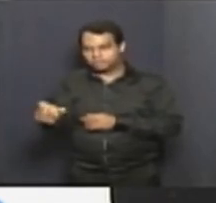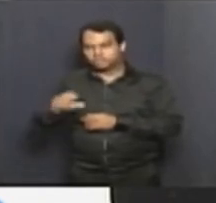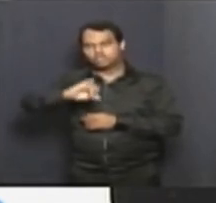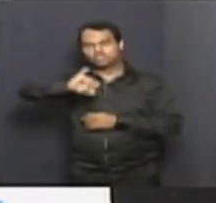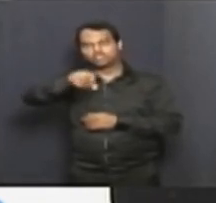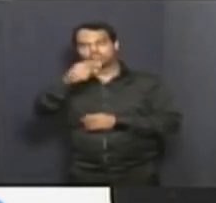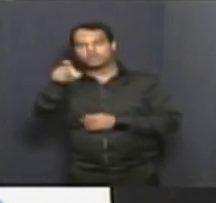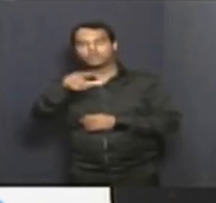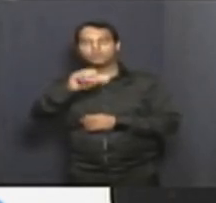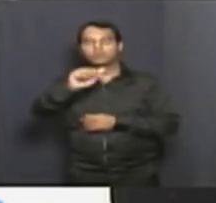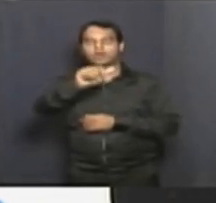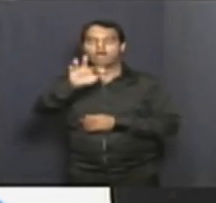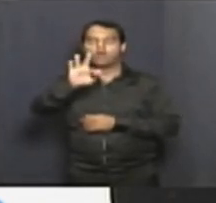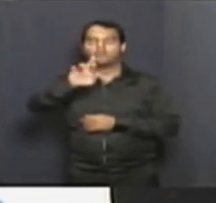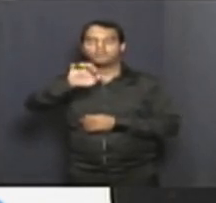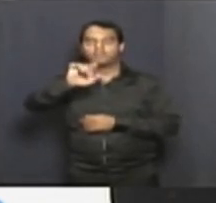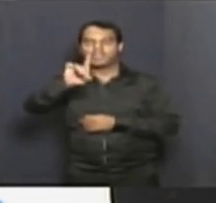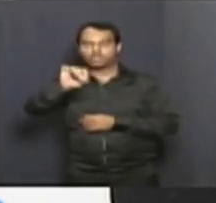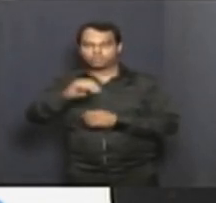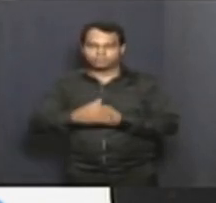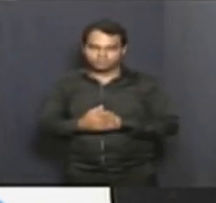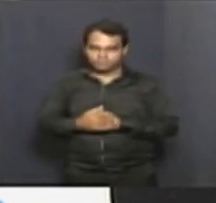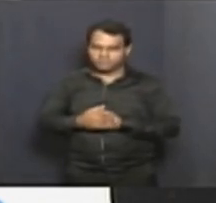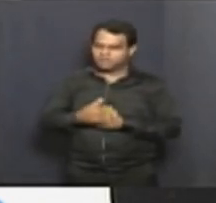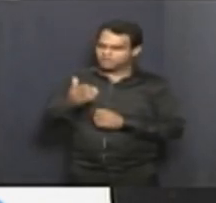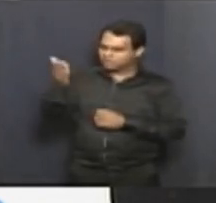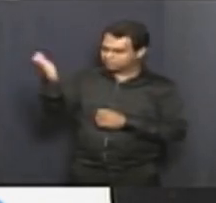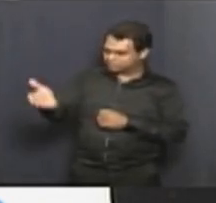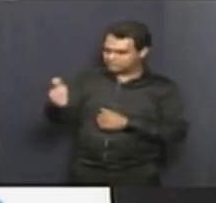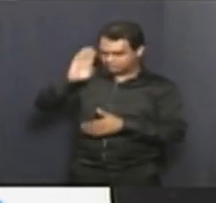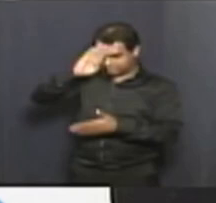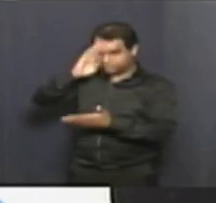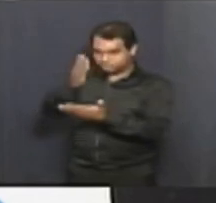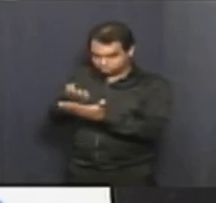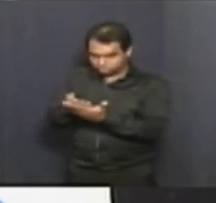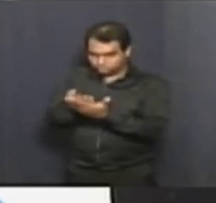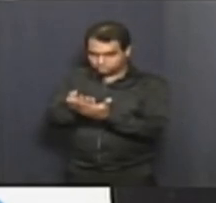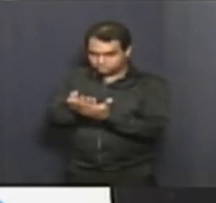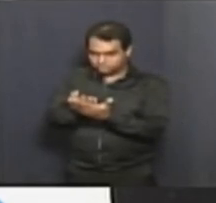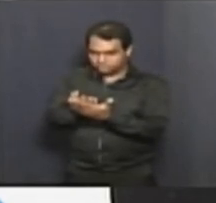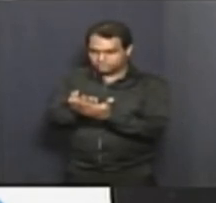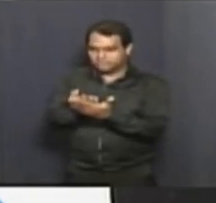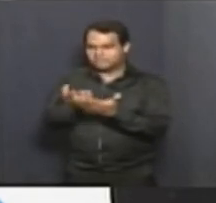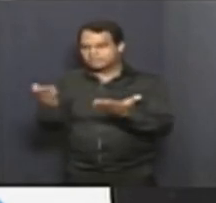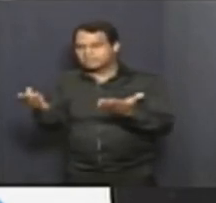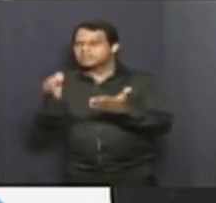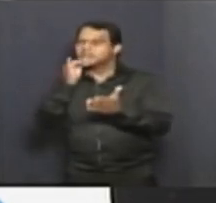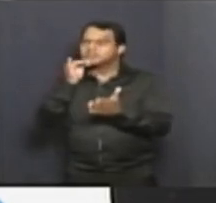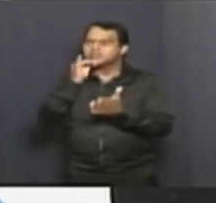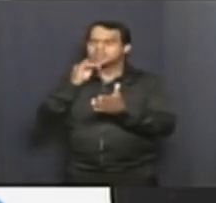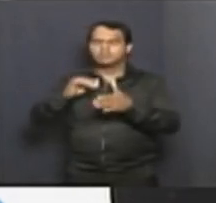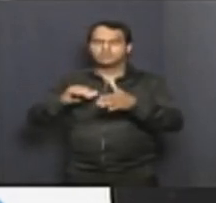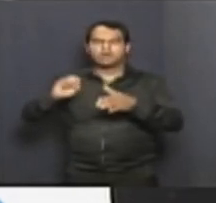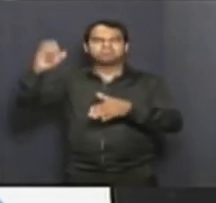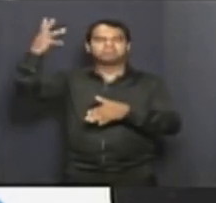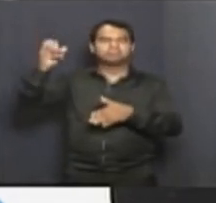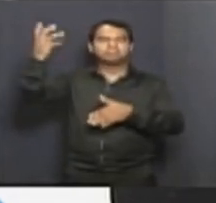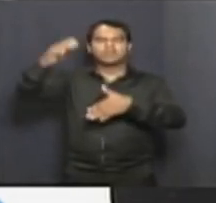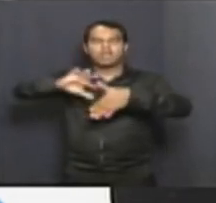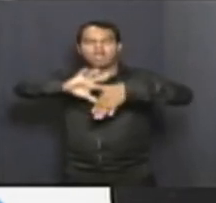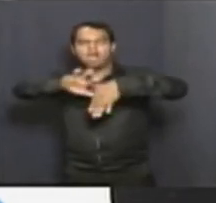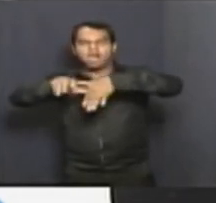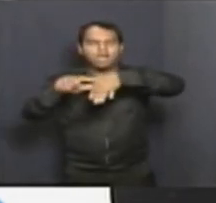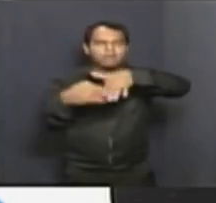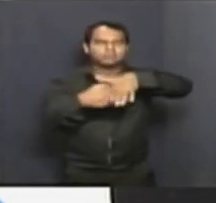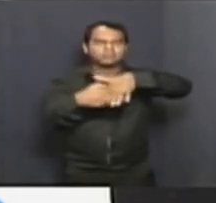alfredo o senhor acredita que lia de tanto escândalo de corrupção no estado o